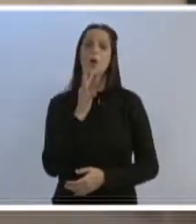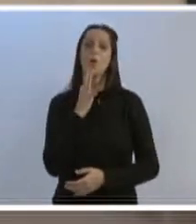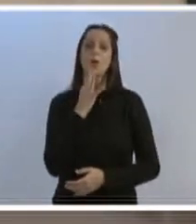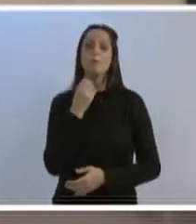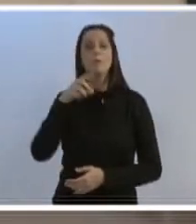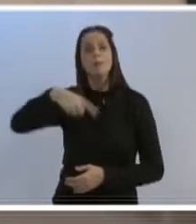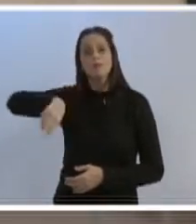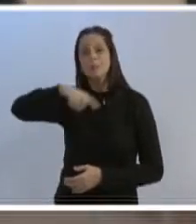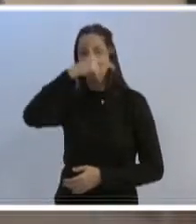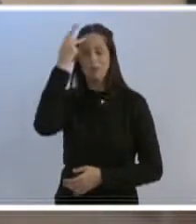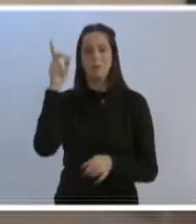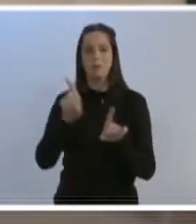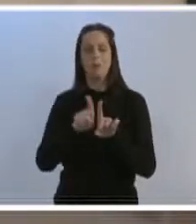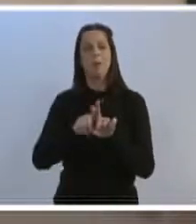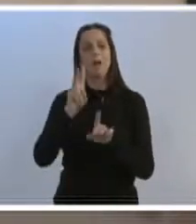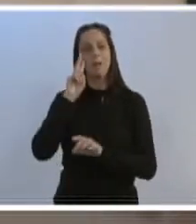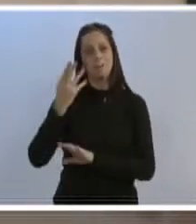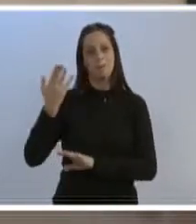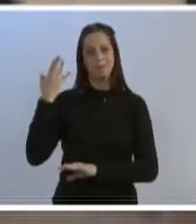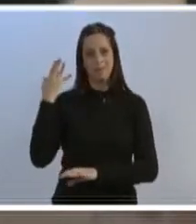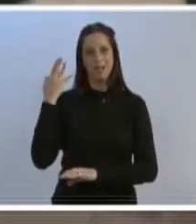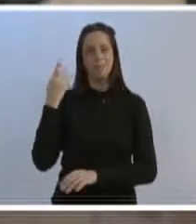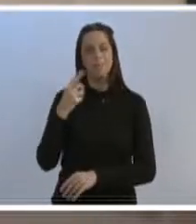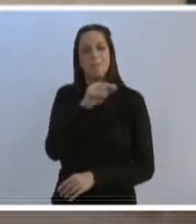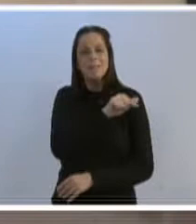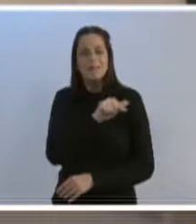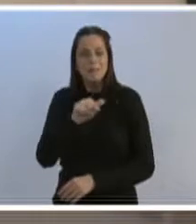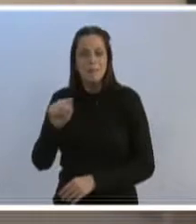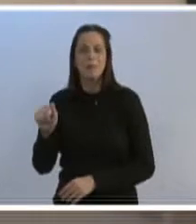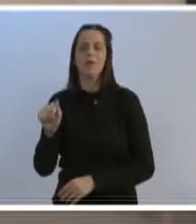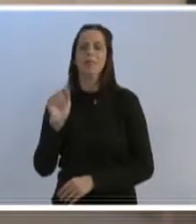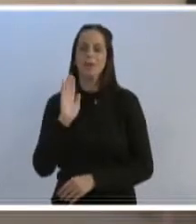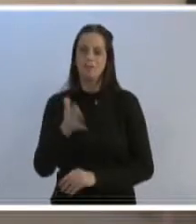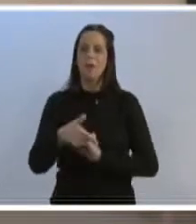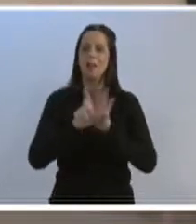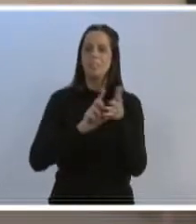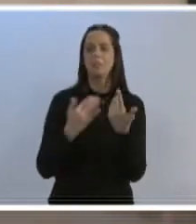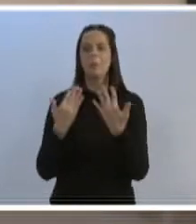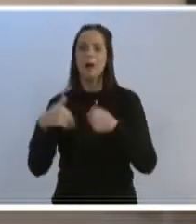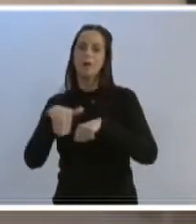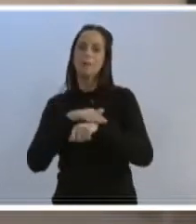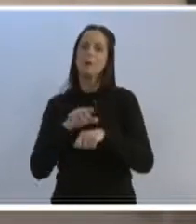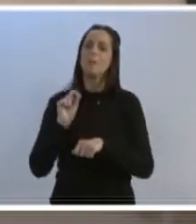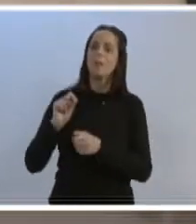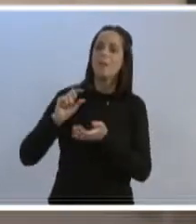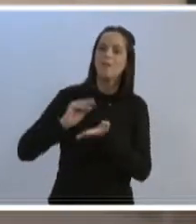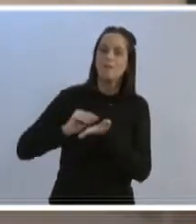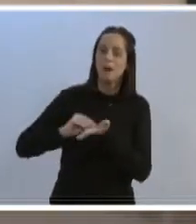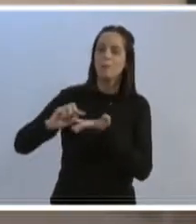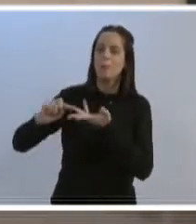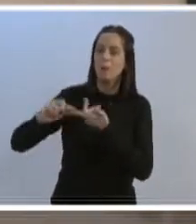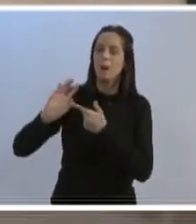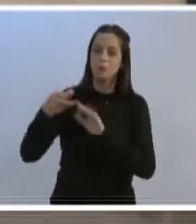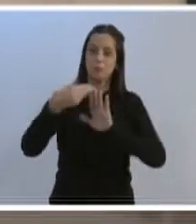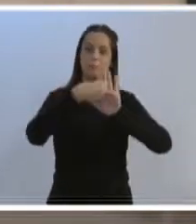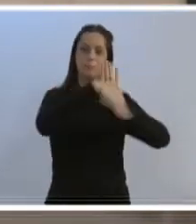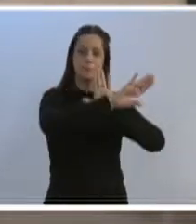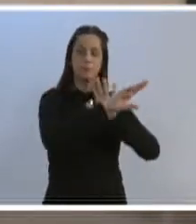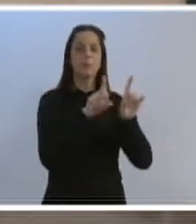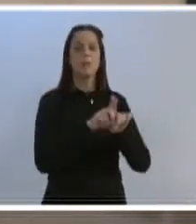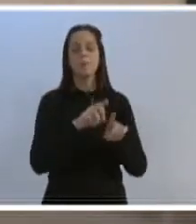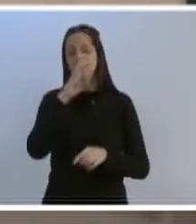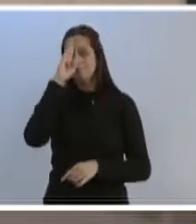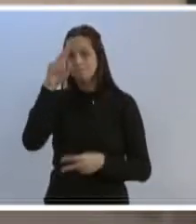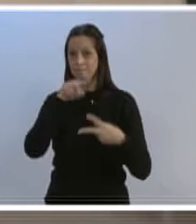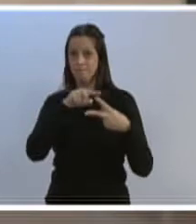na verdade vereador a gente já tinha no processo de eleição conversado na comunidade visto algumas necessidades fizemos indicações principalmente essas duas